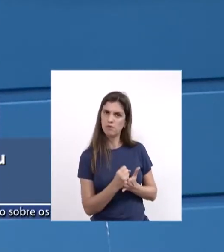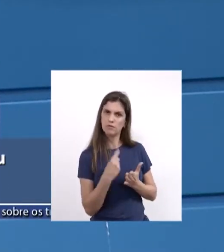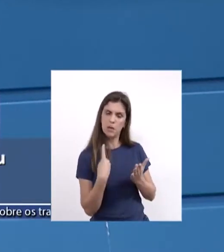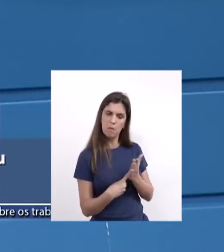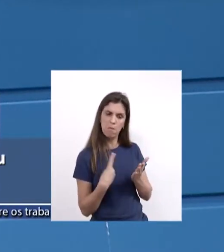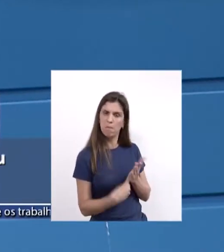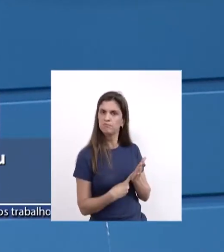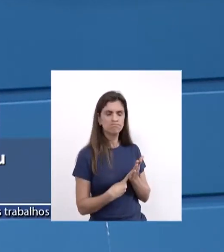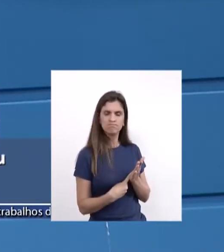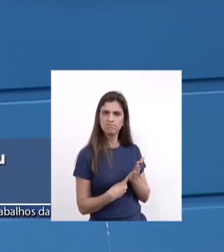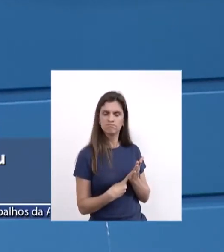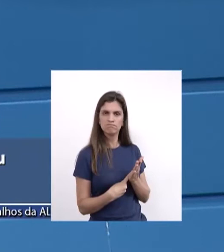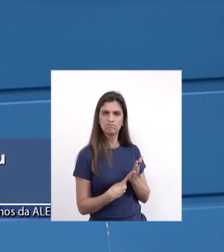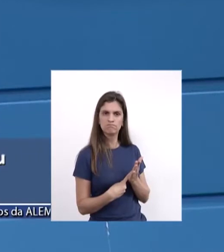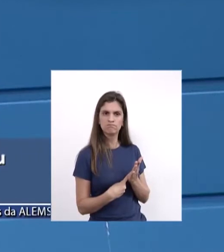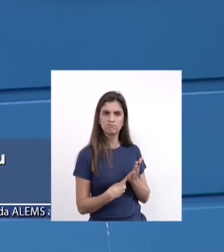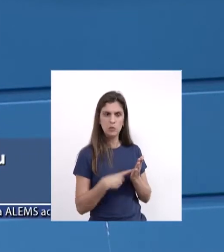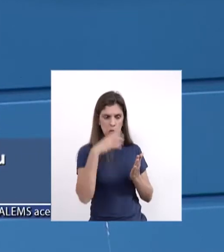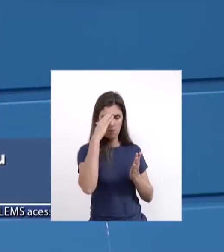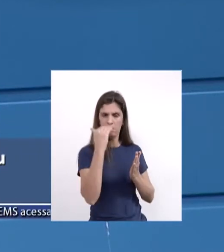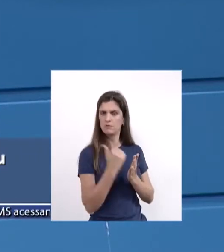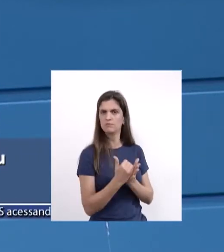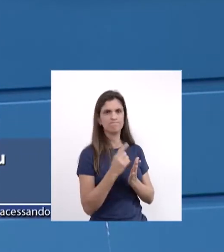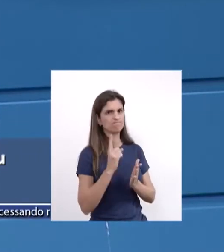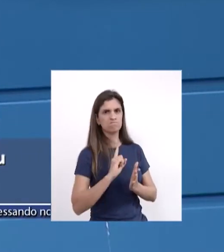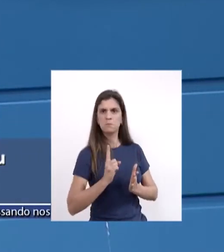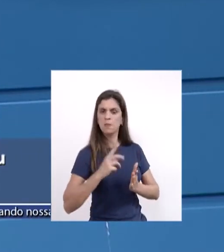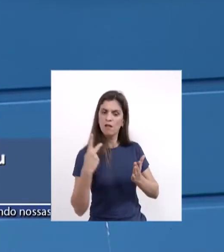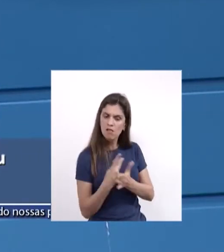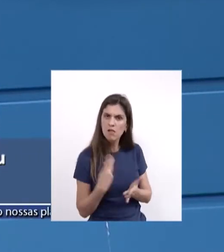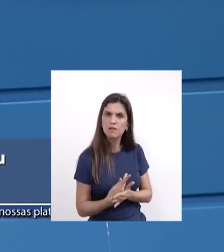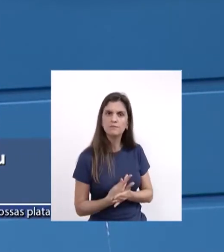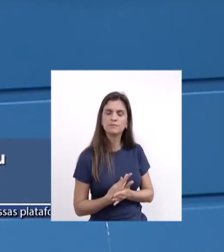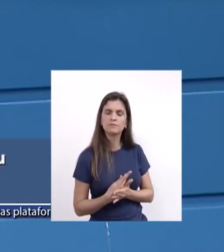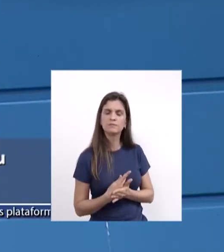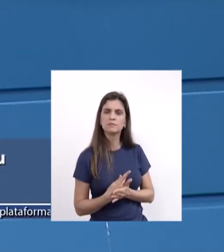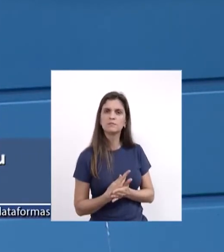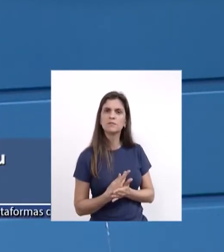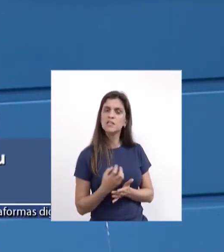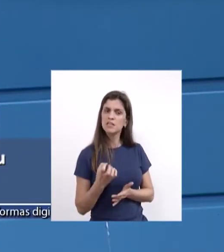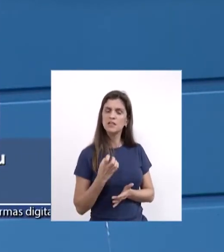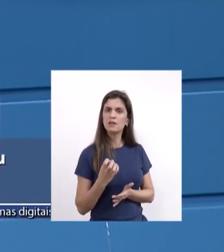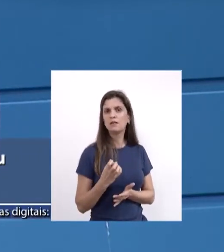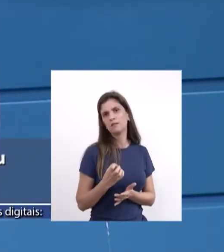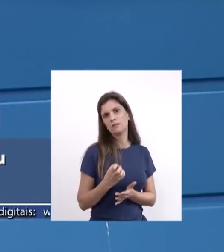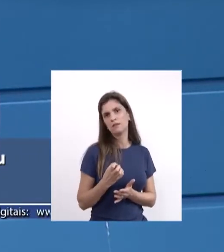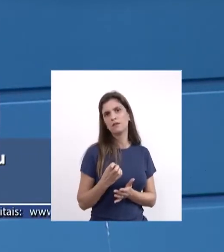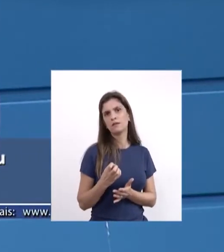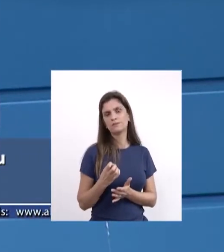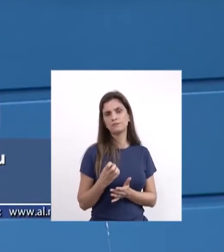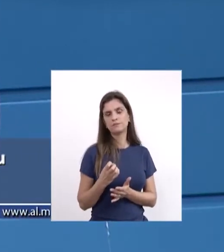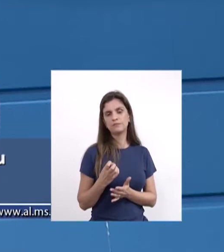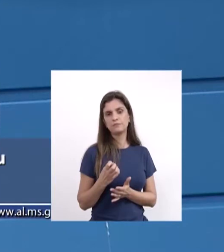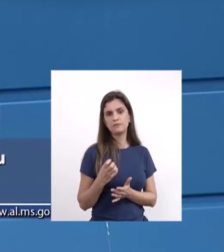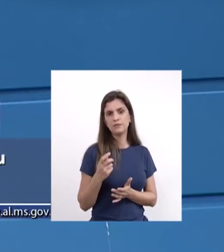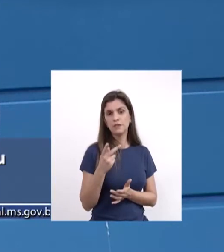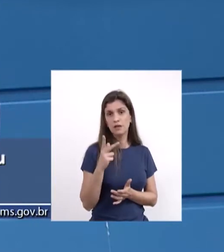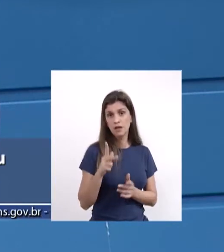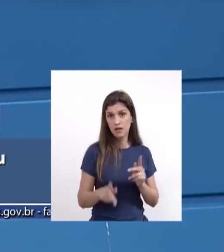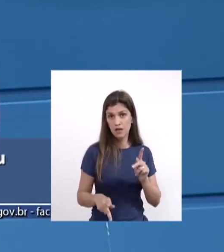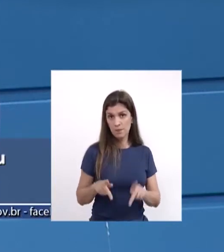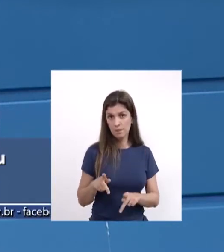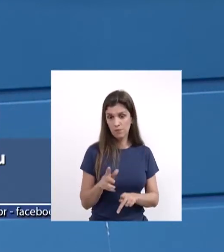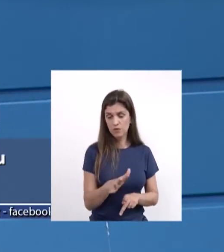qual foram vencedores no certame e ainda querem impingir à população do nosso estado